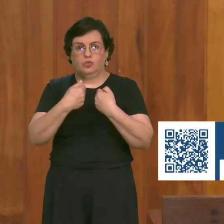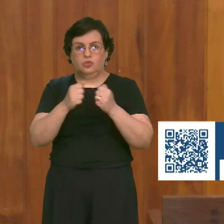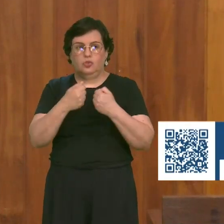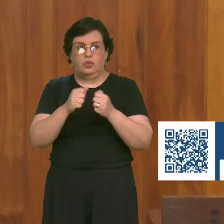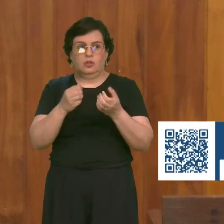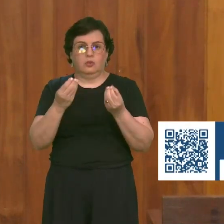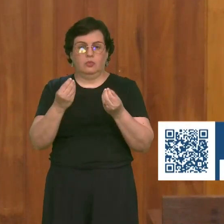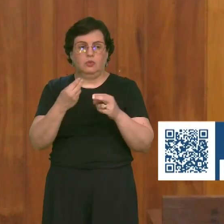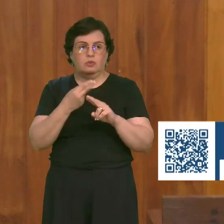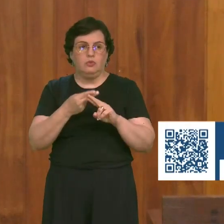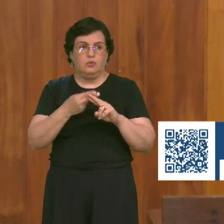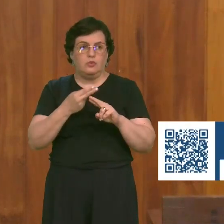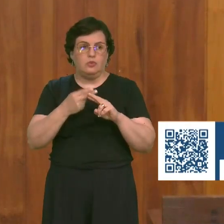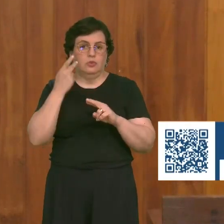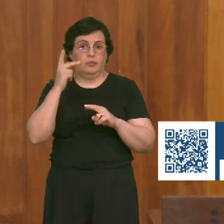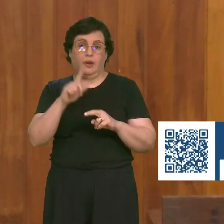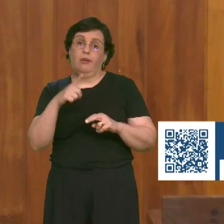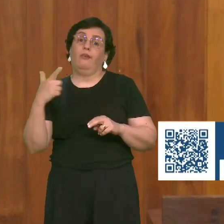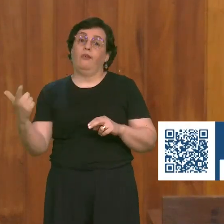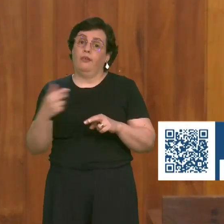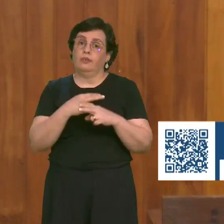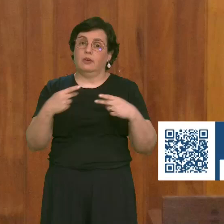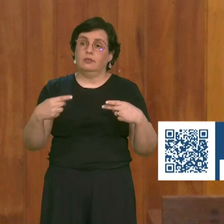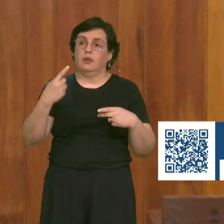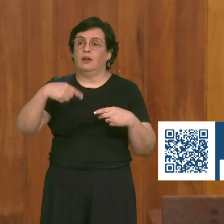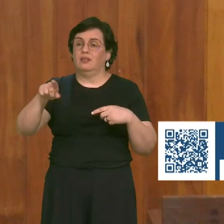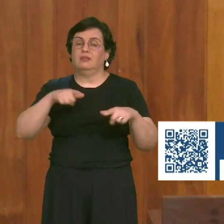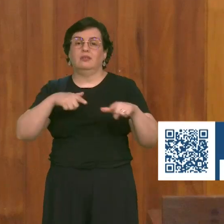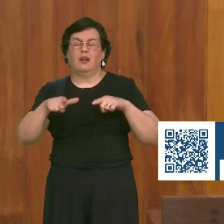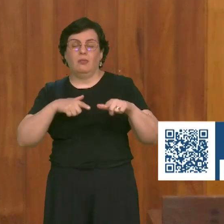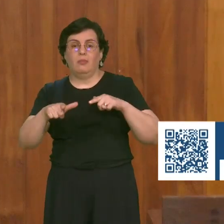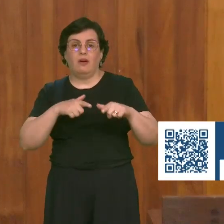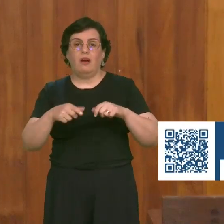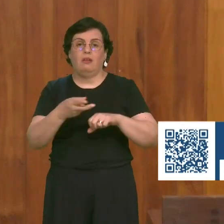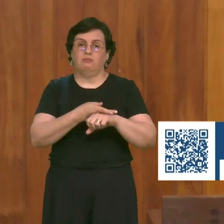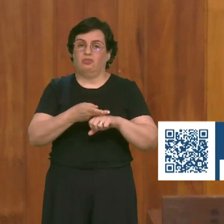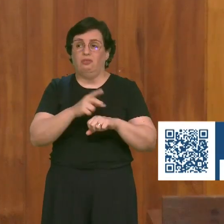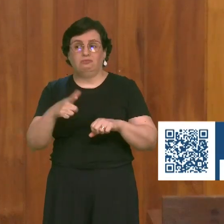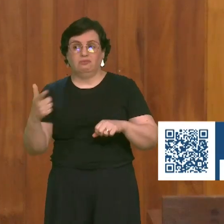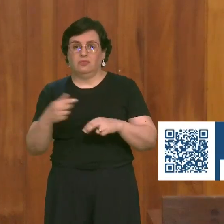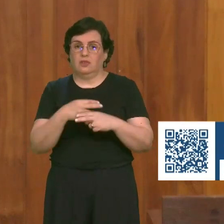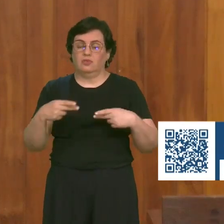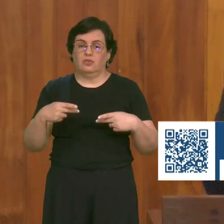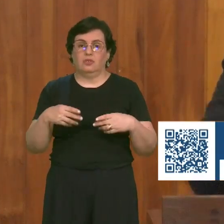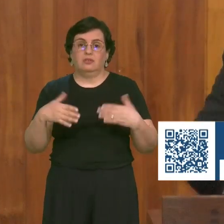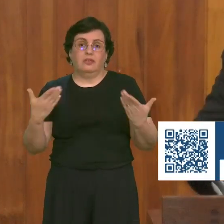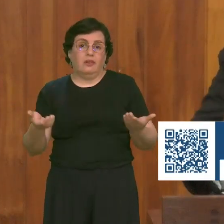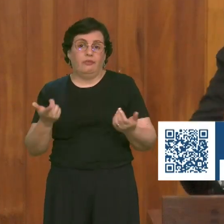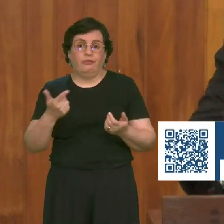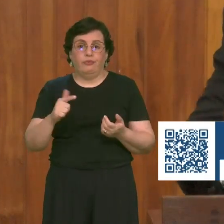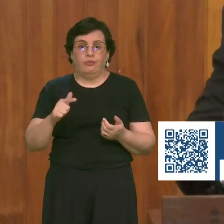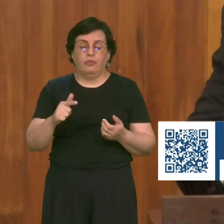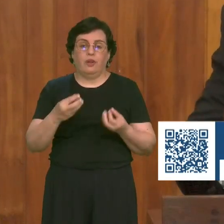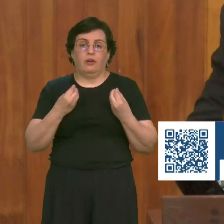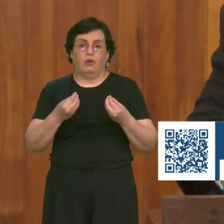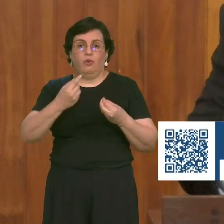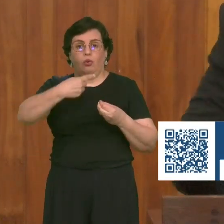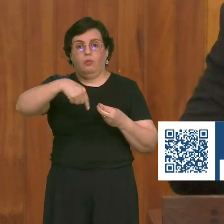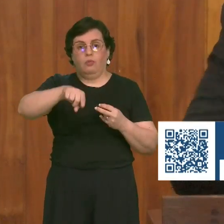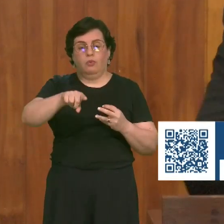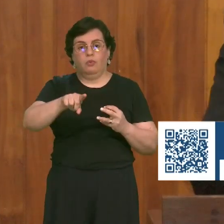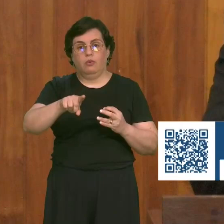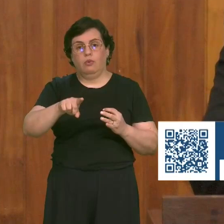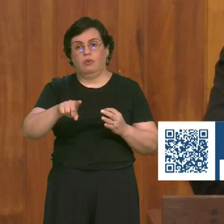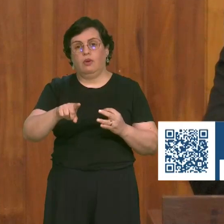estão se utilizando desse passe para outros eventos para levar o trabalho e procurar outra e acaba depois não tendo condições de